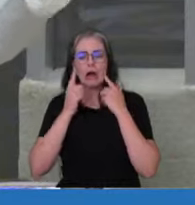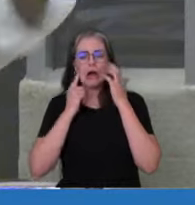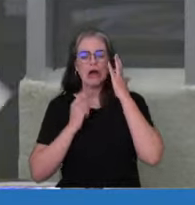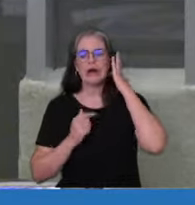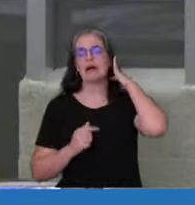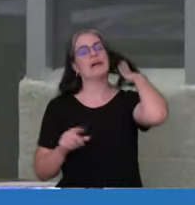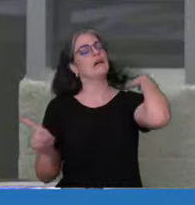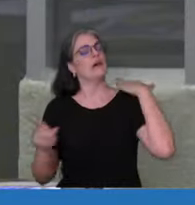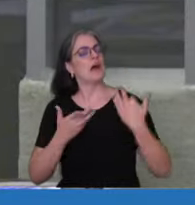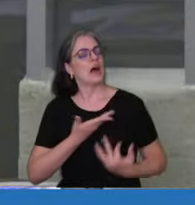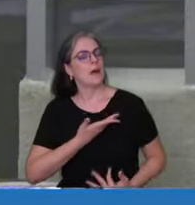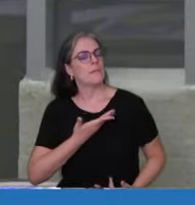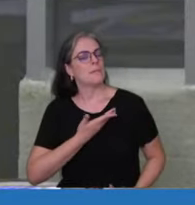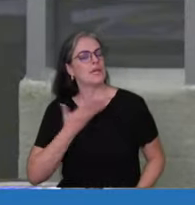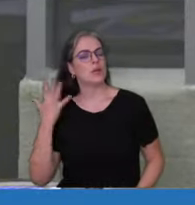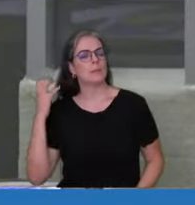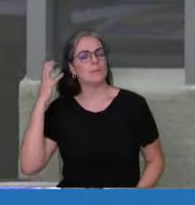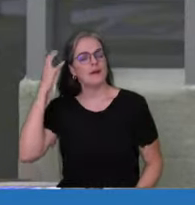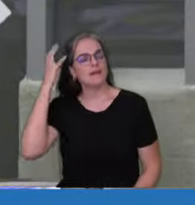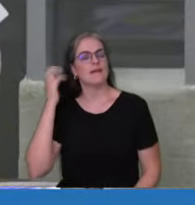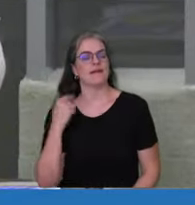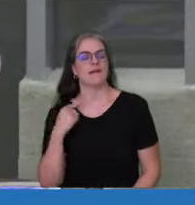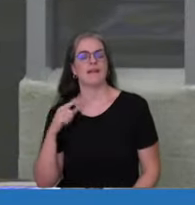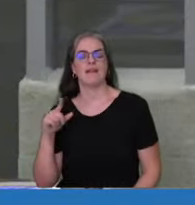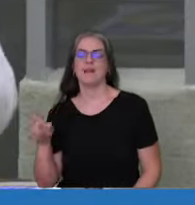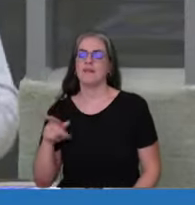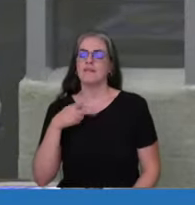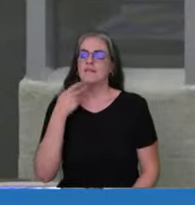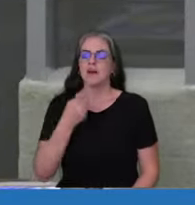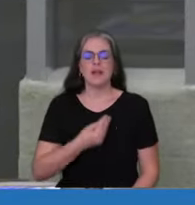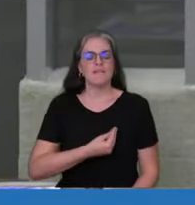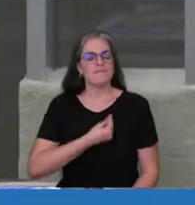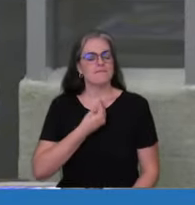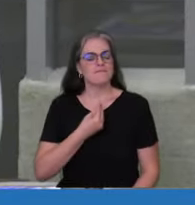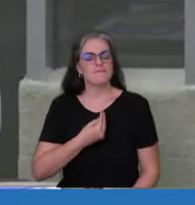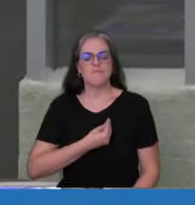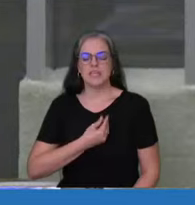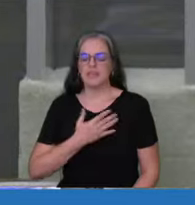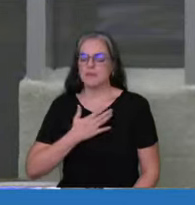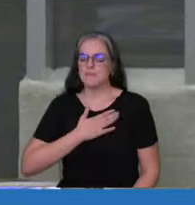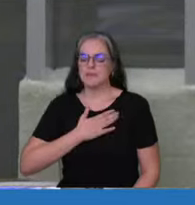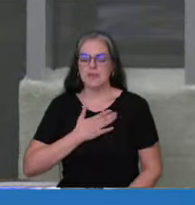de Marielle e que daria sua vida para esclarecer o caso.